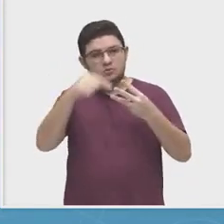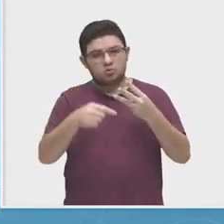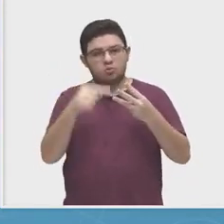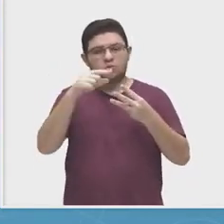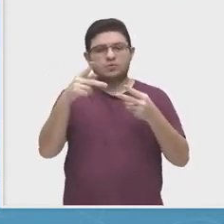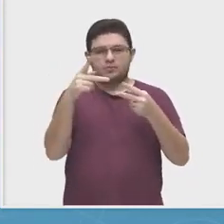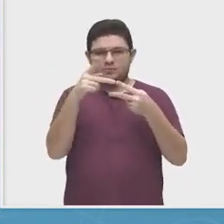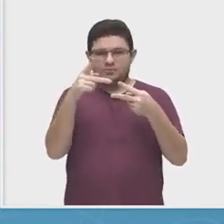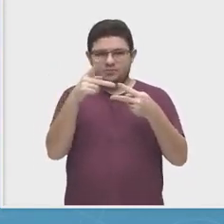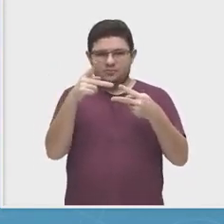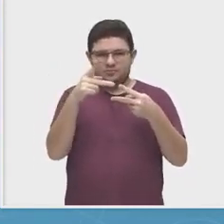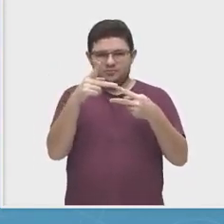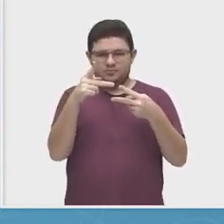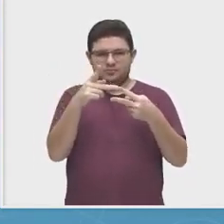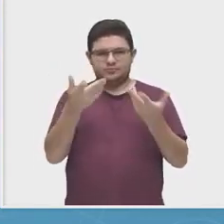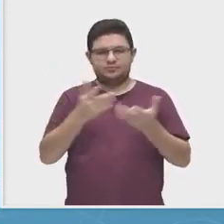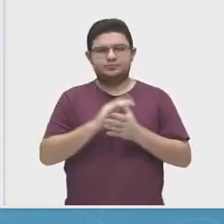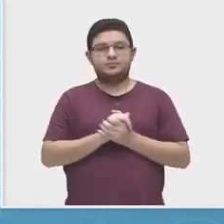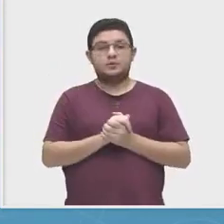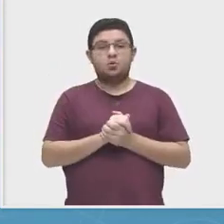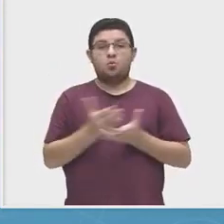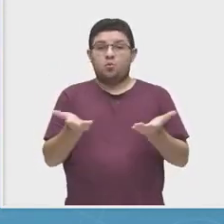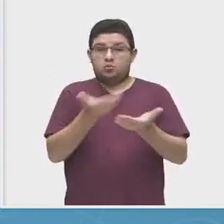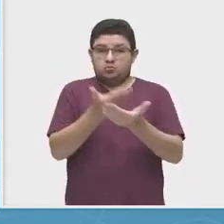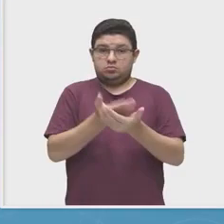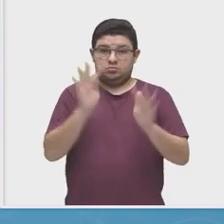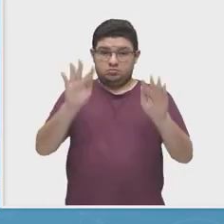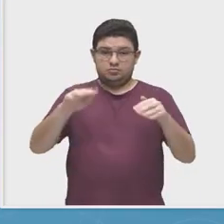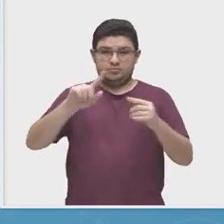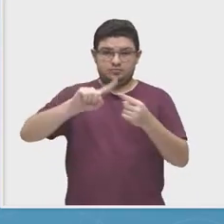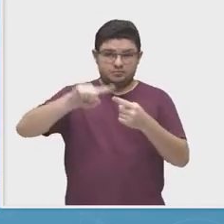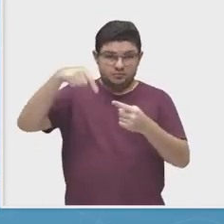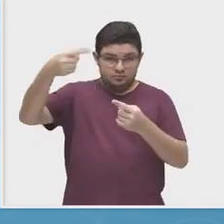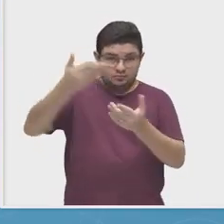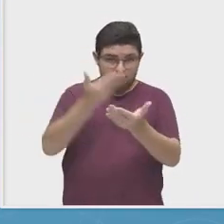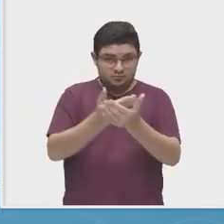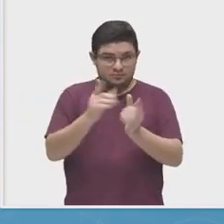pirâmide. Tá certo, gente? Por hoje era só e vejo vocês nas próximas aulas. Bye, bye!